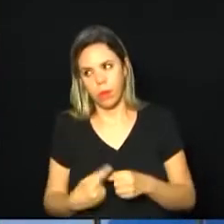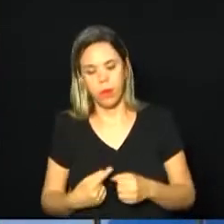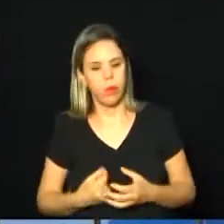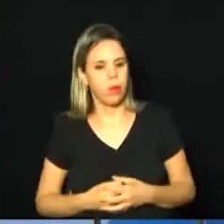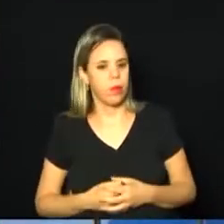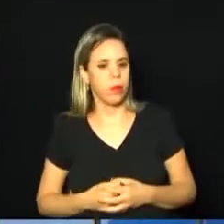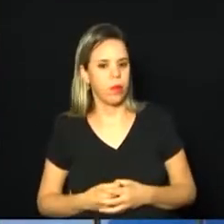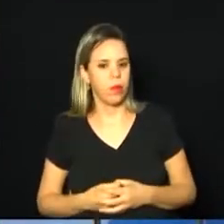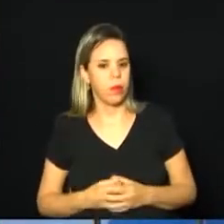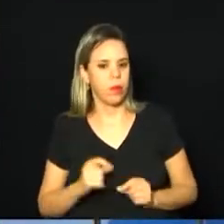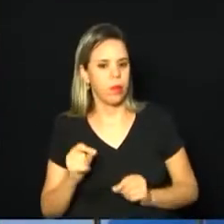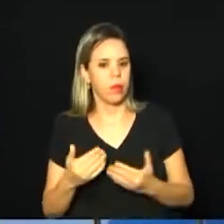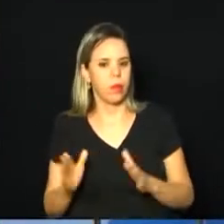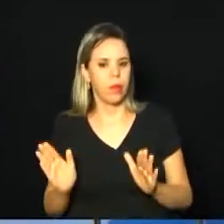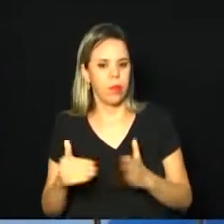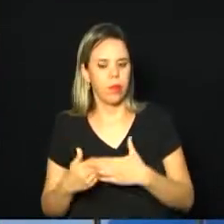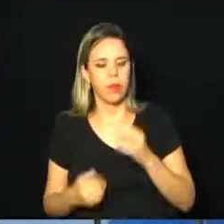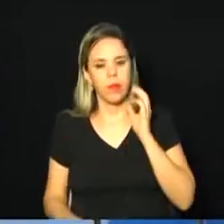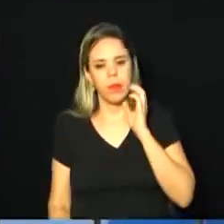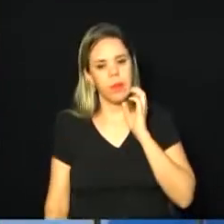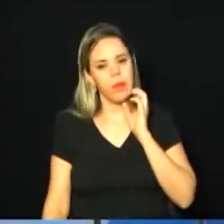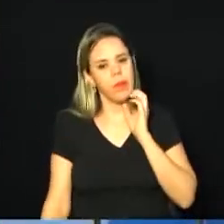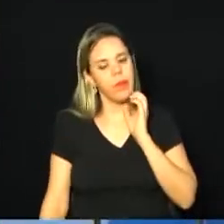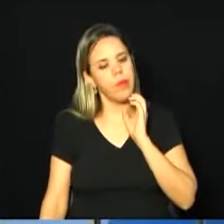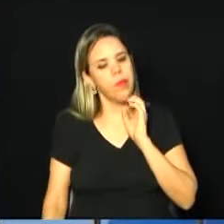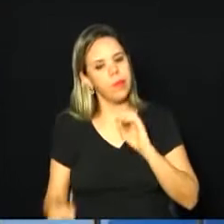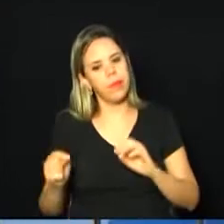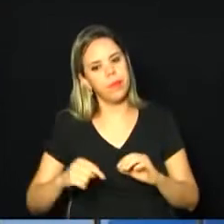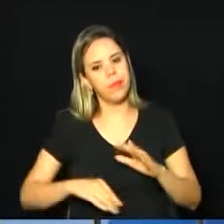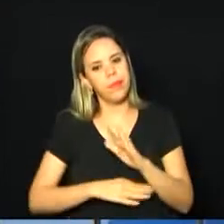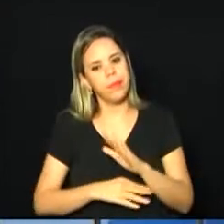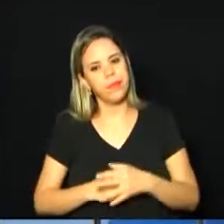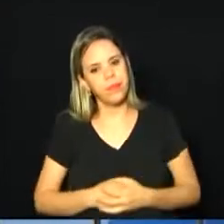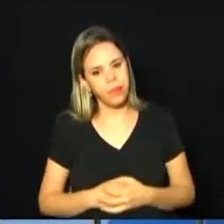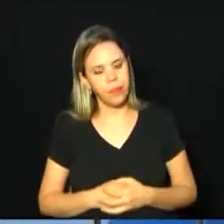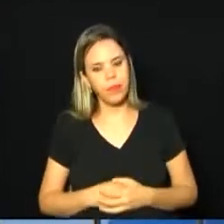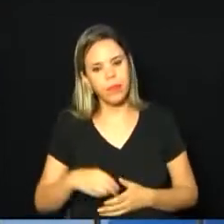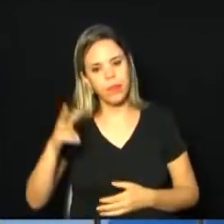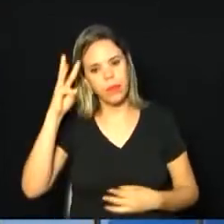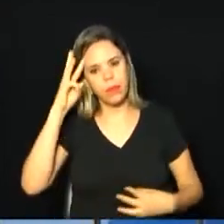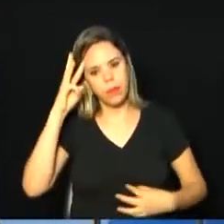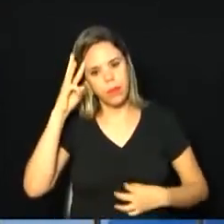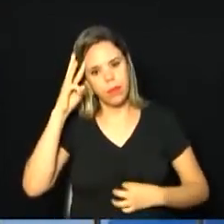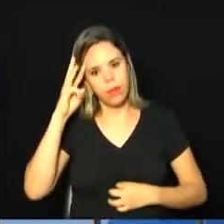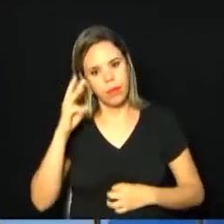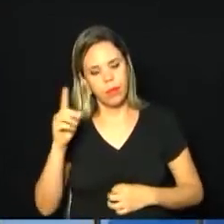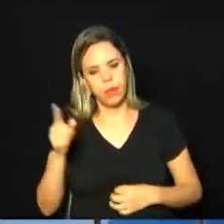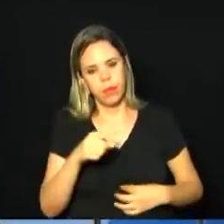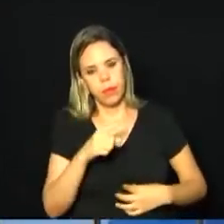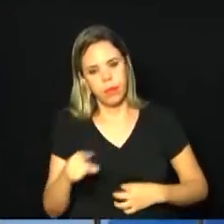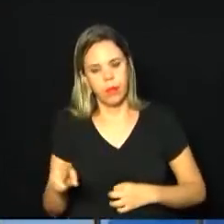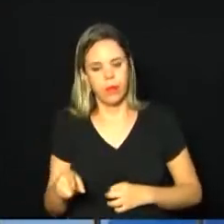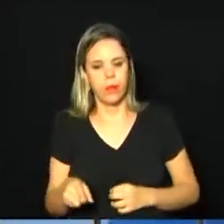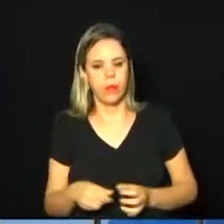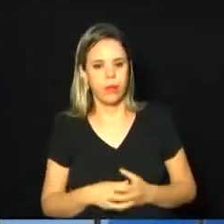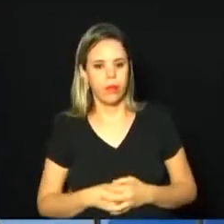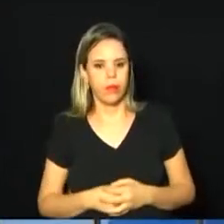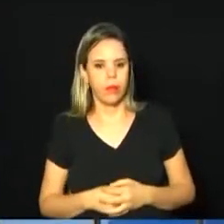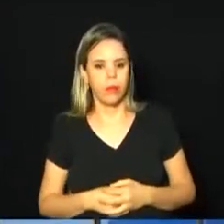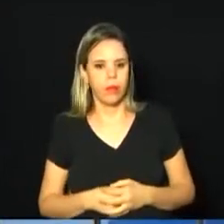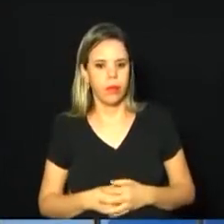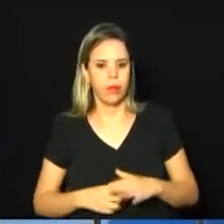Metrópole a respeito do que abre e o que fecha e aqui na Câmara terça-feira dia do feriado de finados